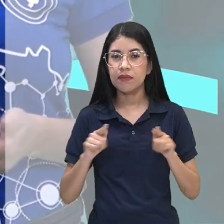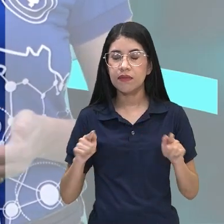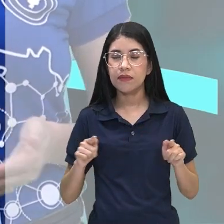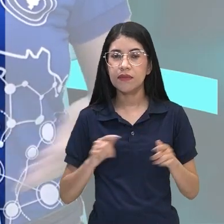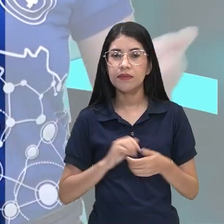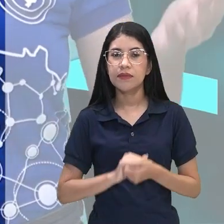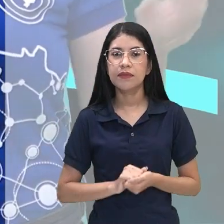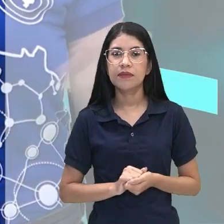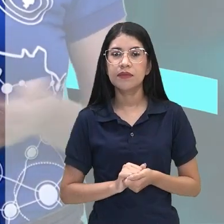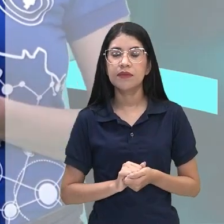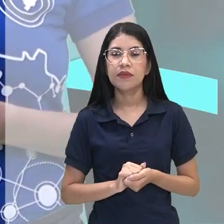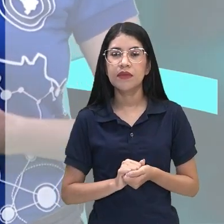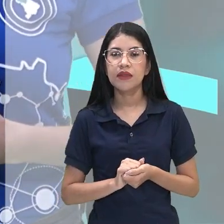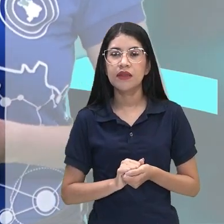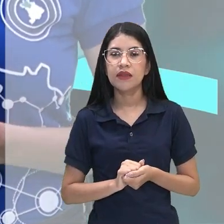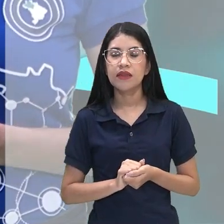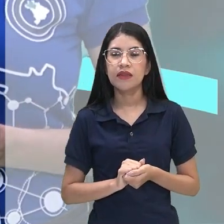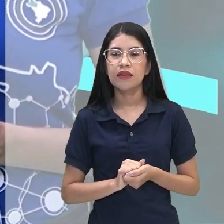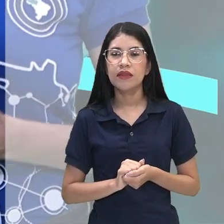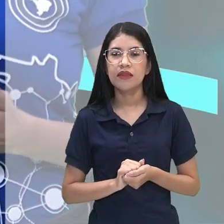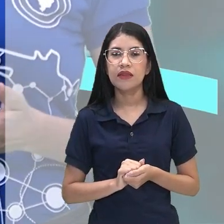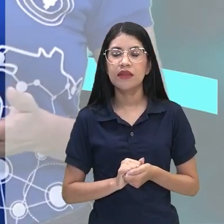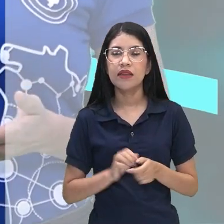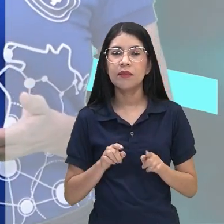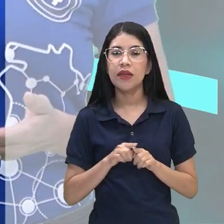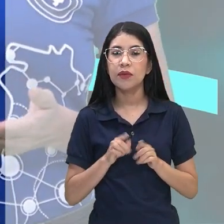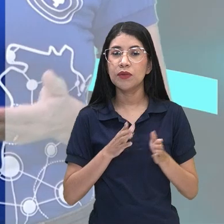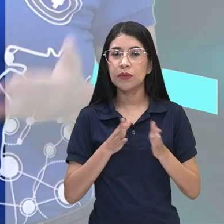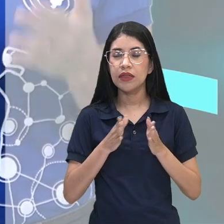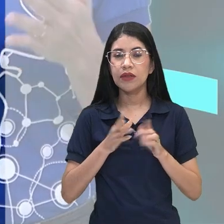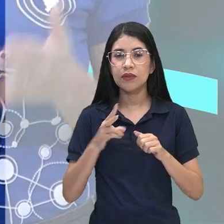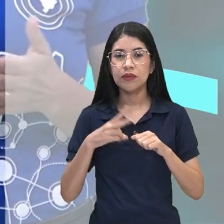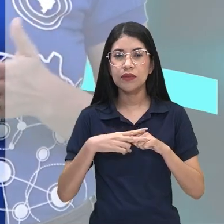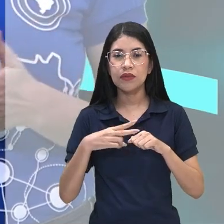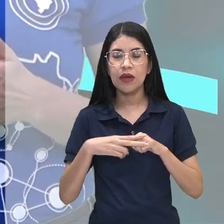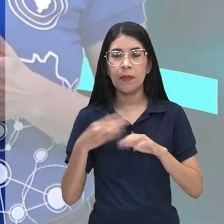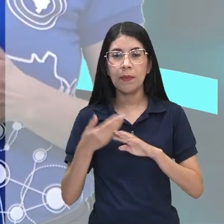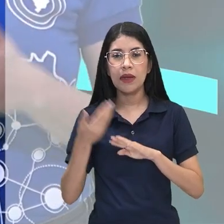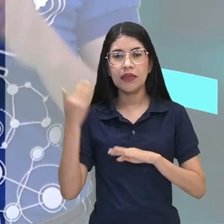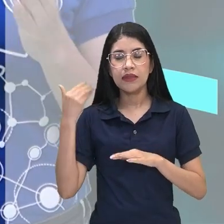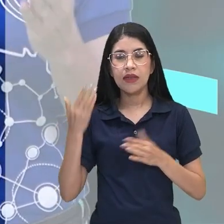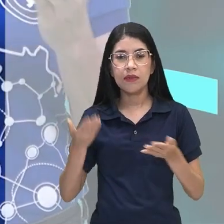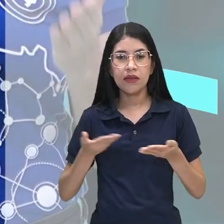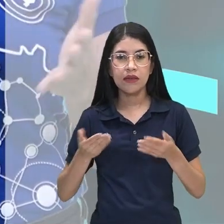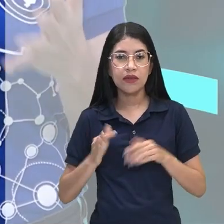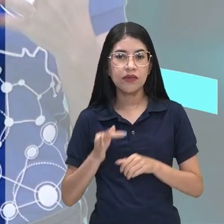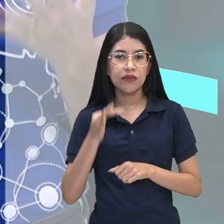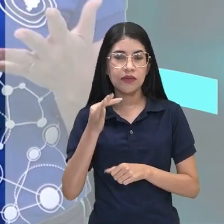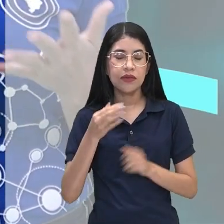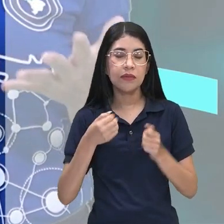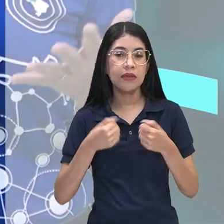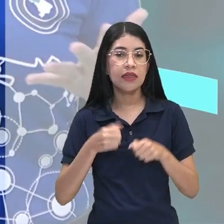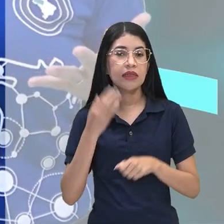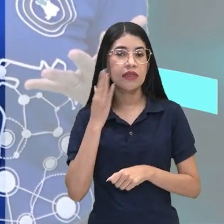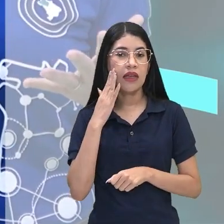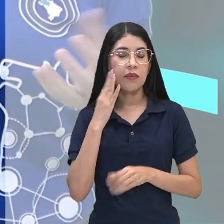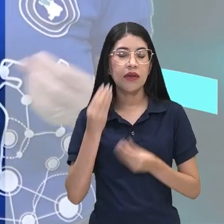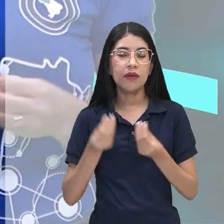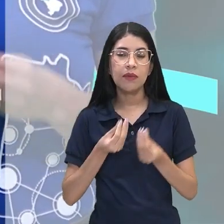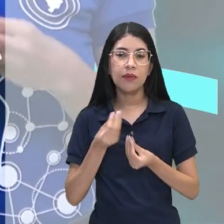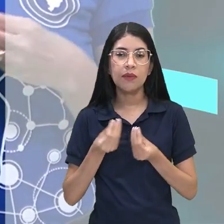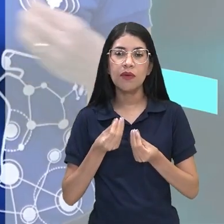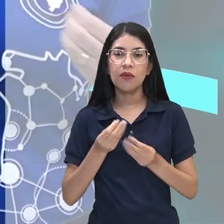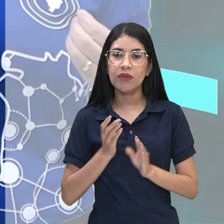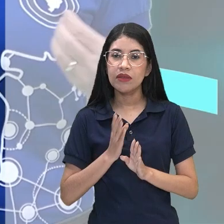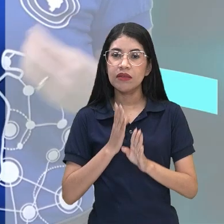principais? Tempos verbais, gente, tem que relembrar isso daí. Passado, presente e futuro. Você tem que saber como é que você vai fazer, não